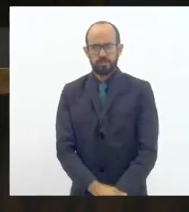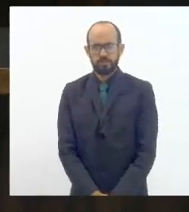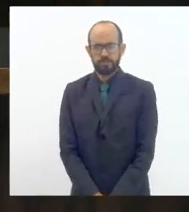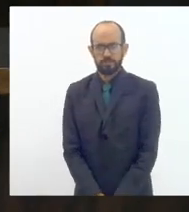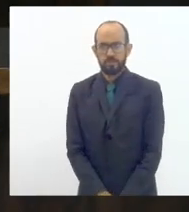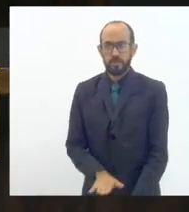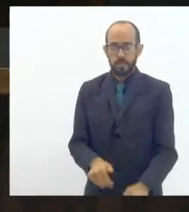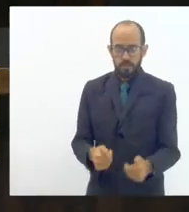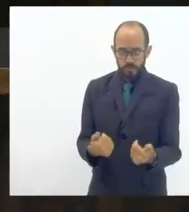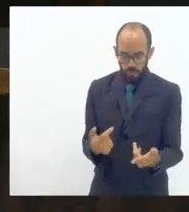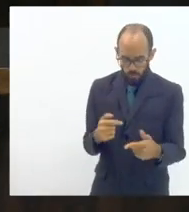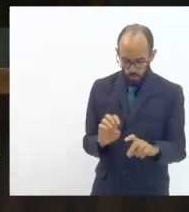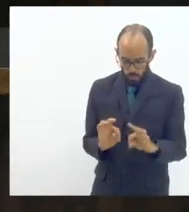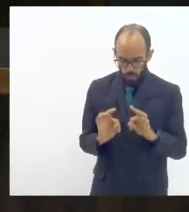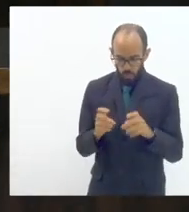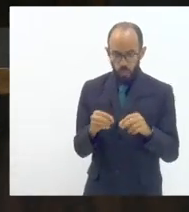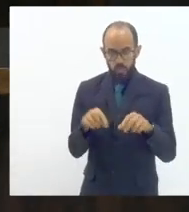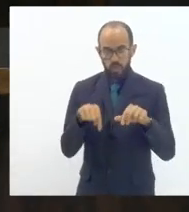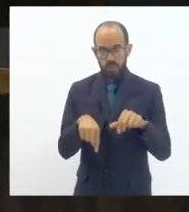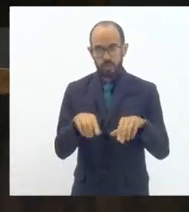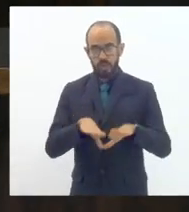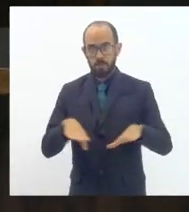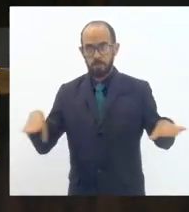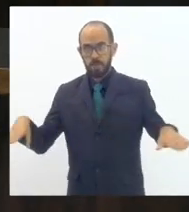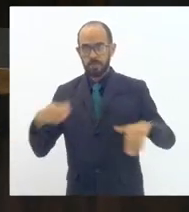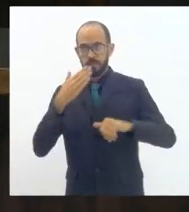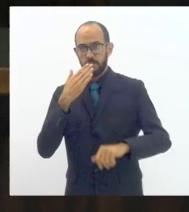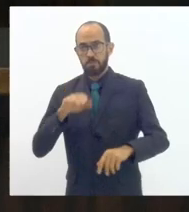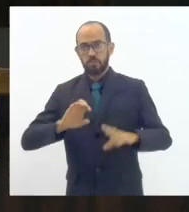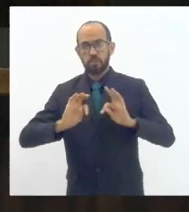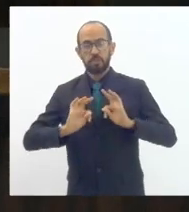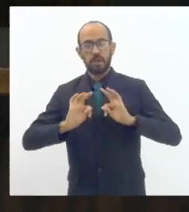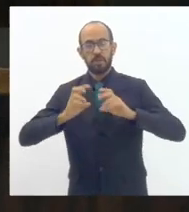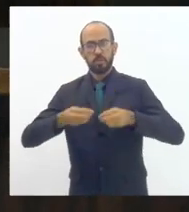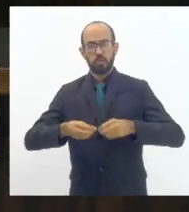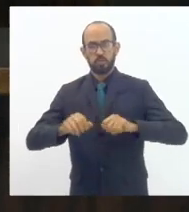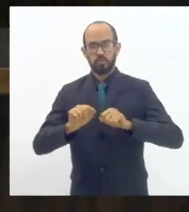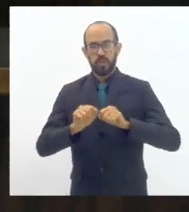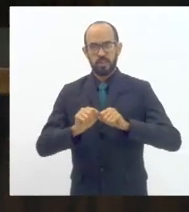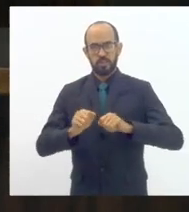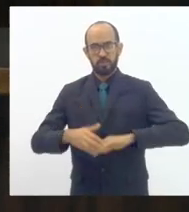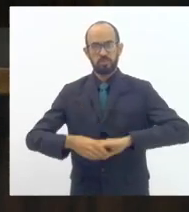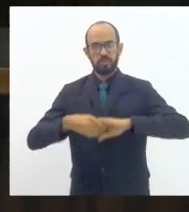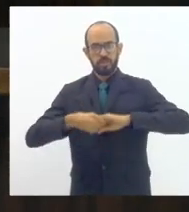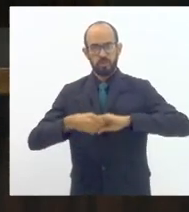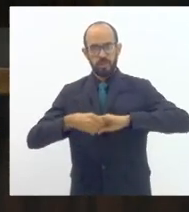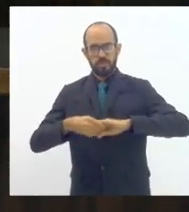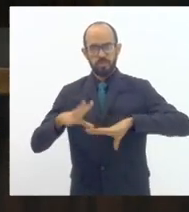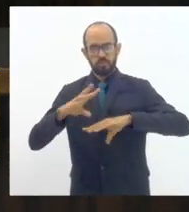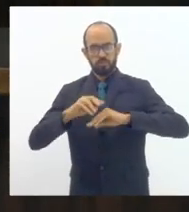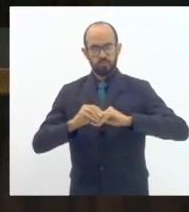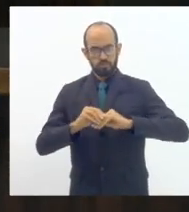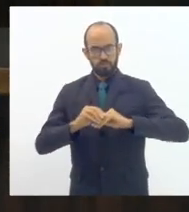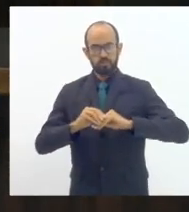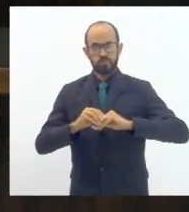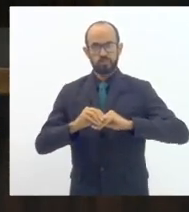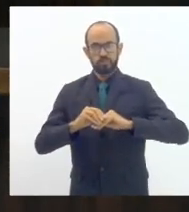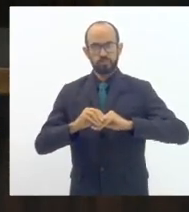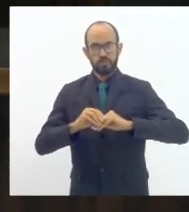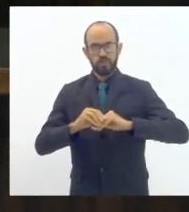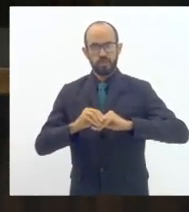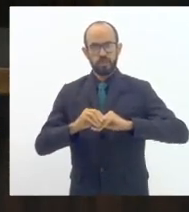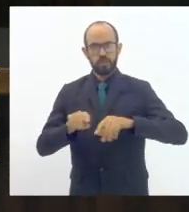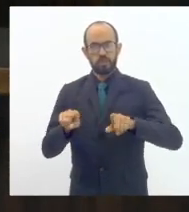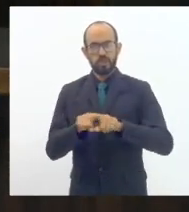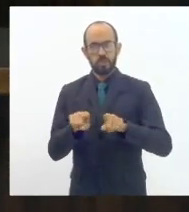tendo aqui todos e todas na mesa, eu vou pedir para que todos façam uma breve saudação aqui também e, de alguma